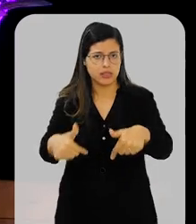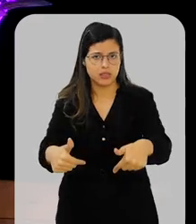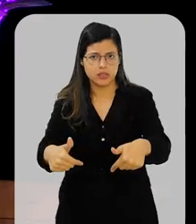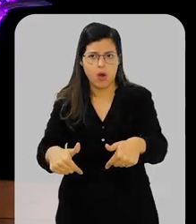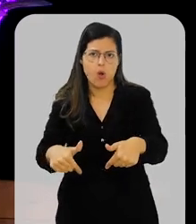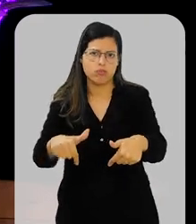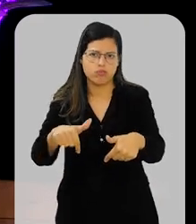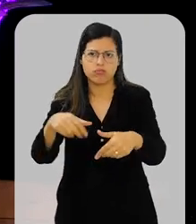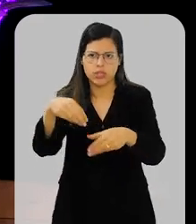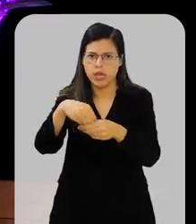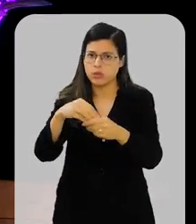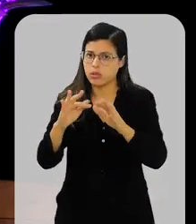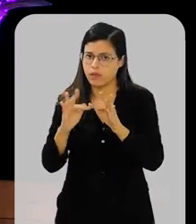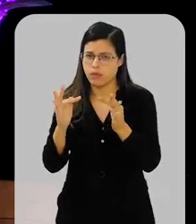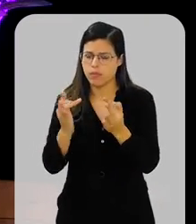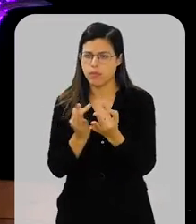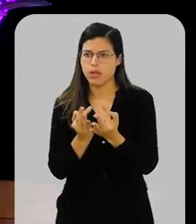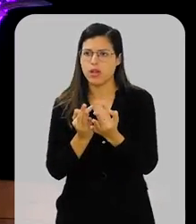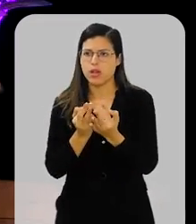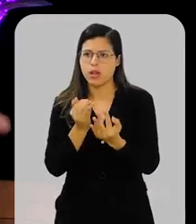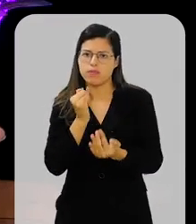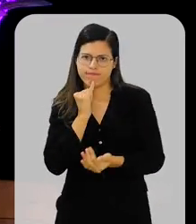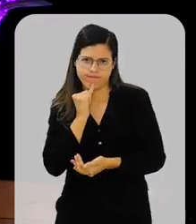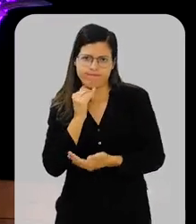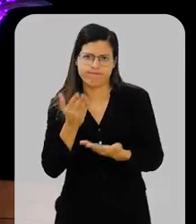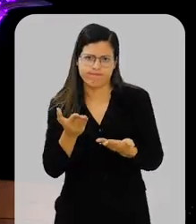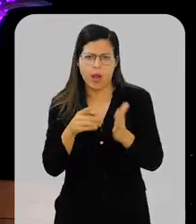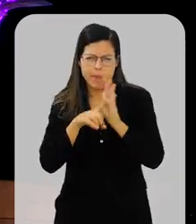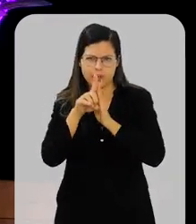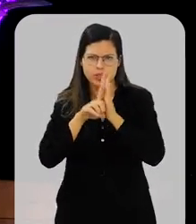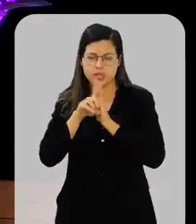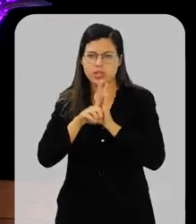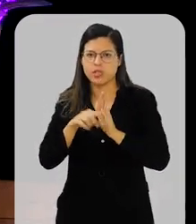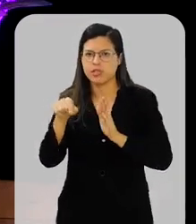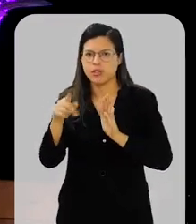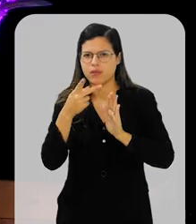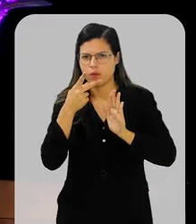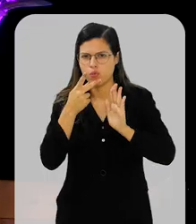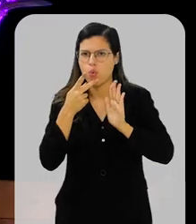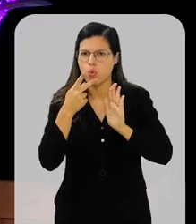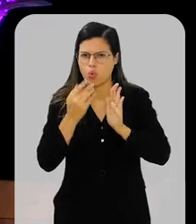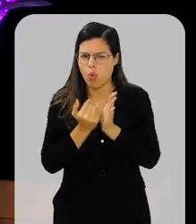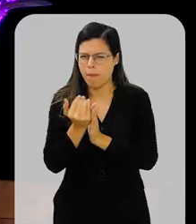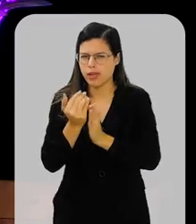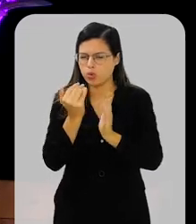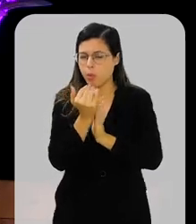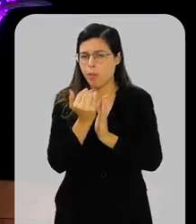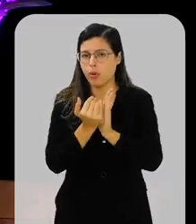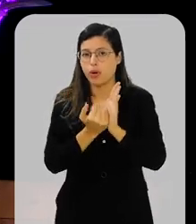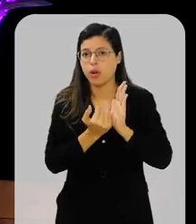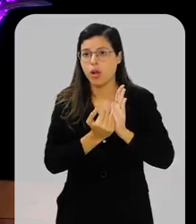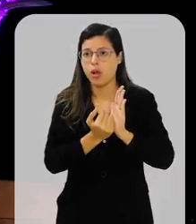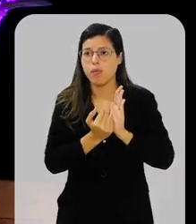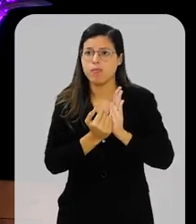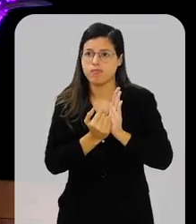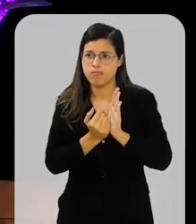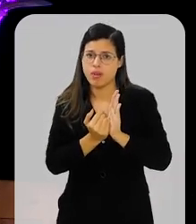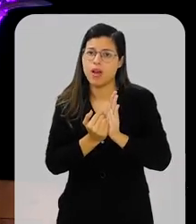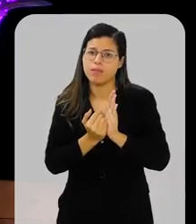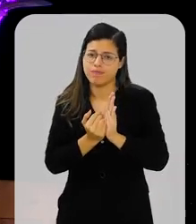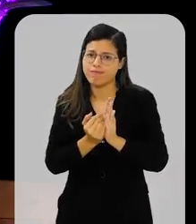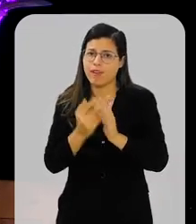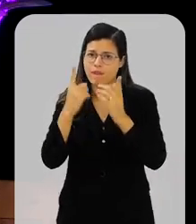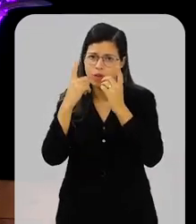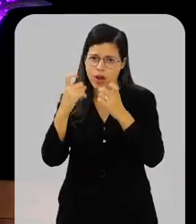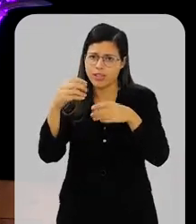qualquer atitude, né, no meio familiar, infelizmente, porque as pesquisas, como você apontou no início do programa, elas estão